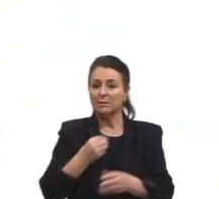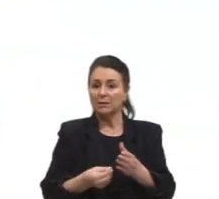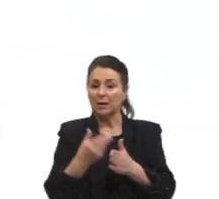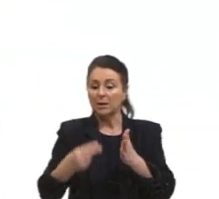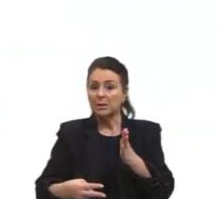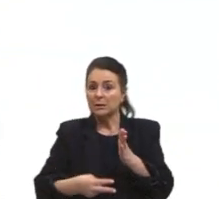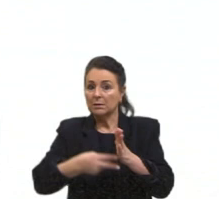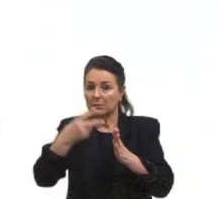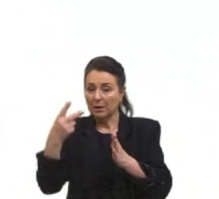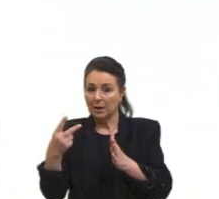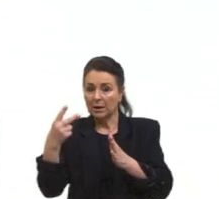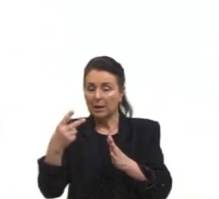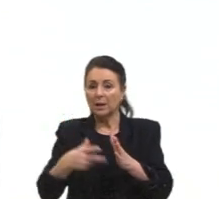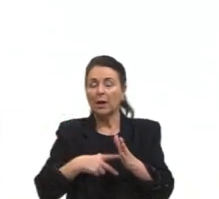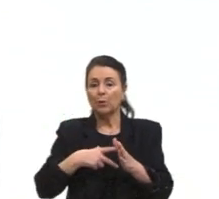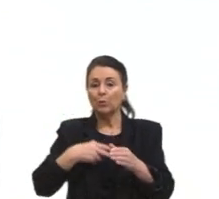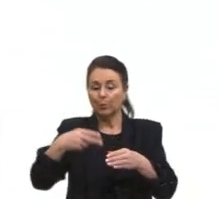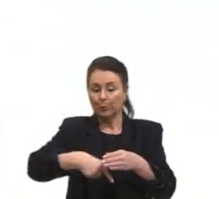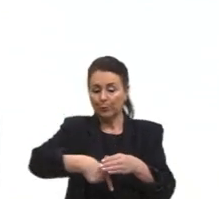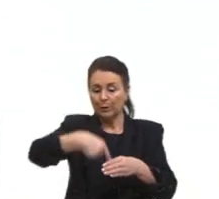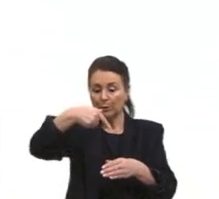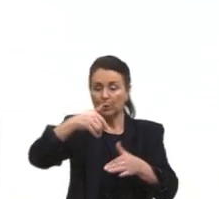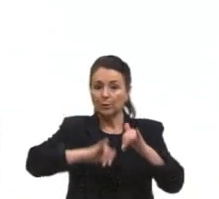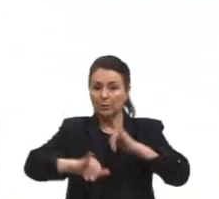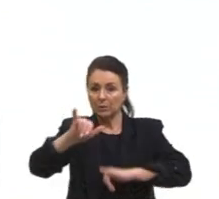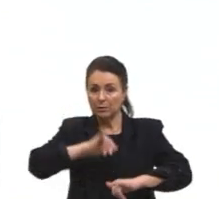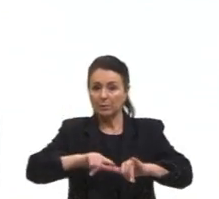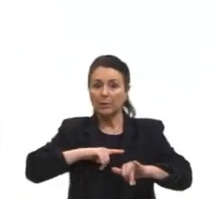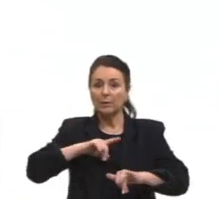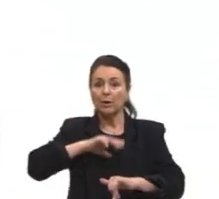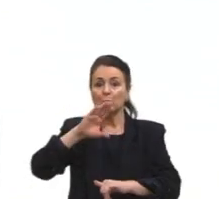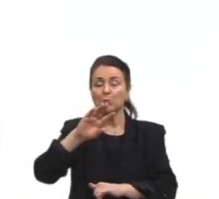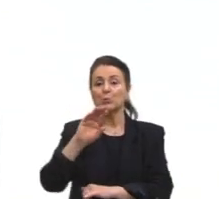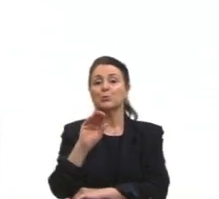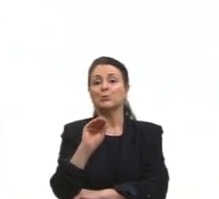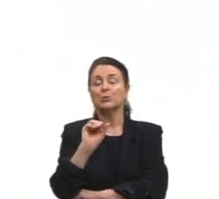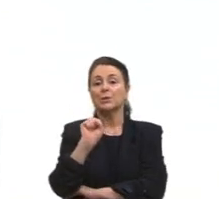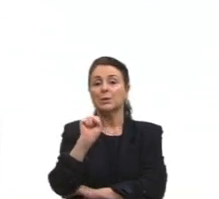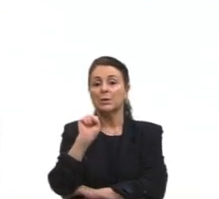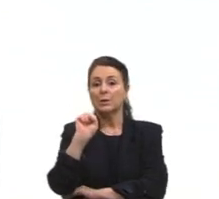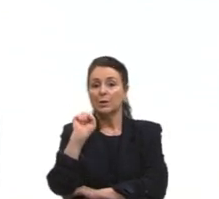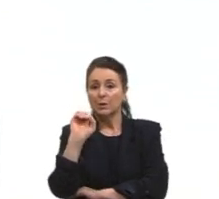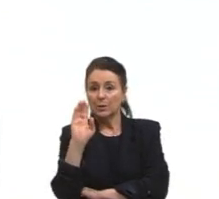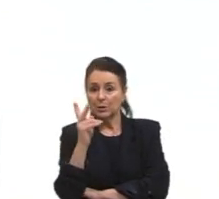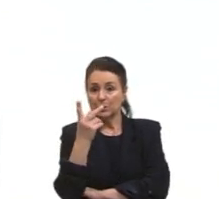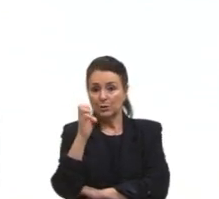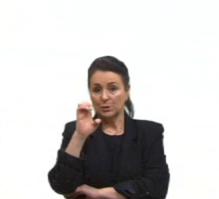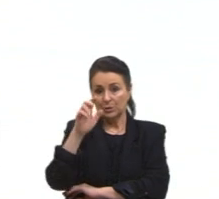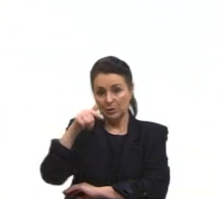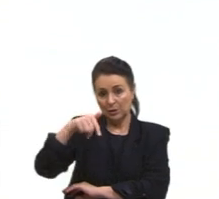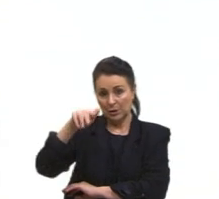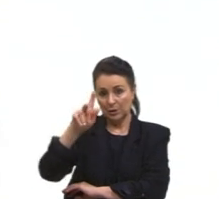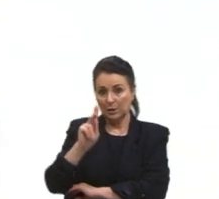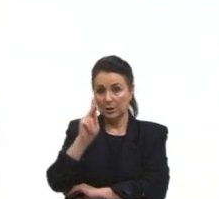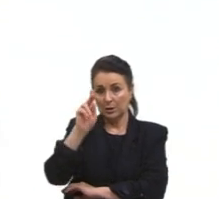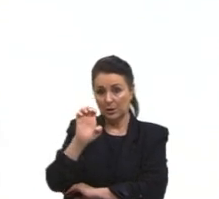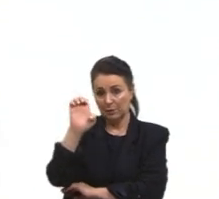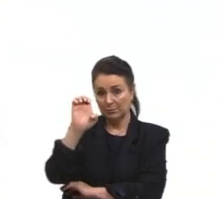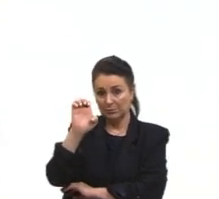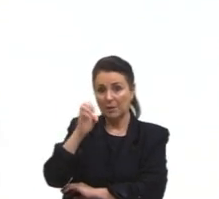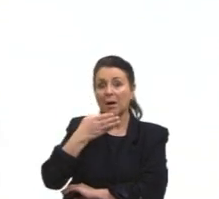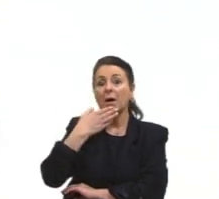nós temos a petroquímica né E aí dentro disso nós temos o shakes né os shakes árabes que detém essa essa